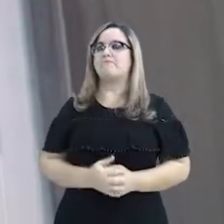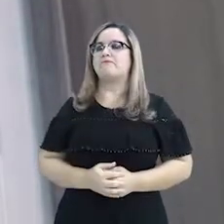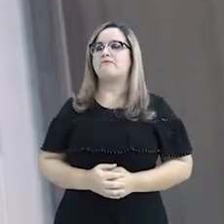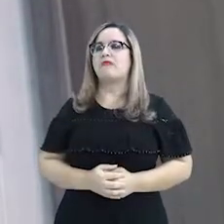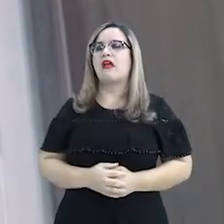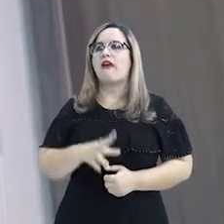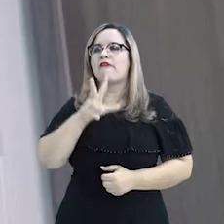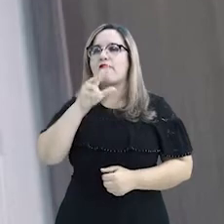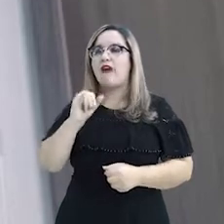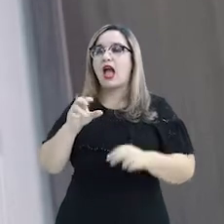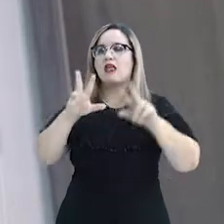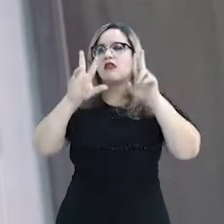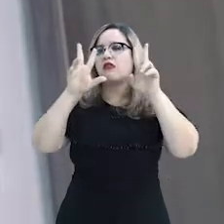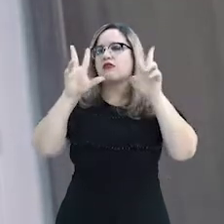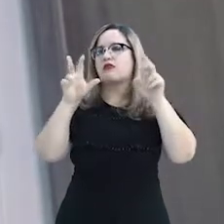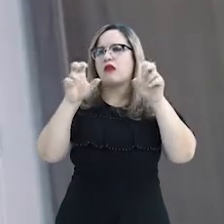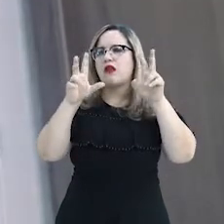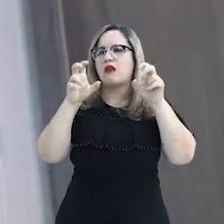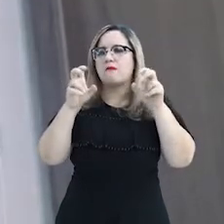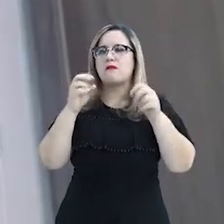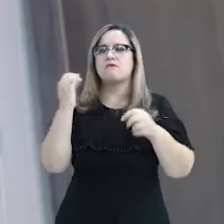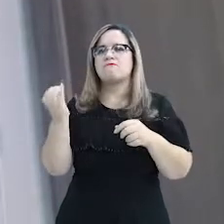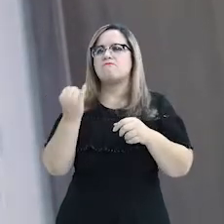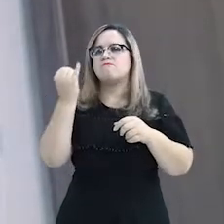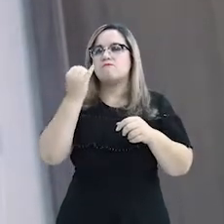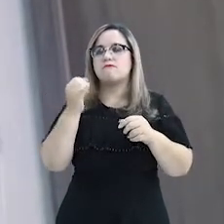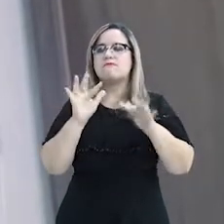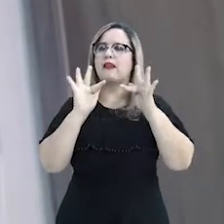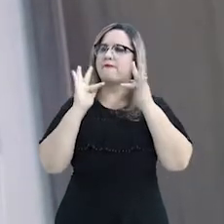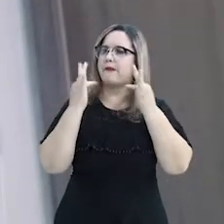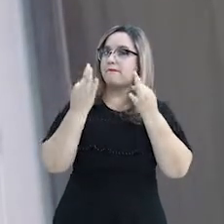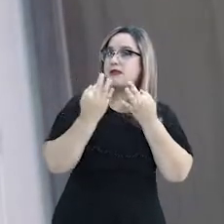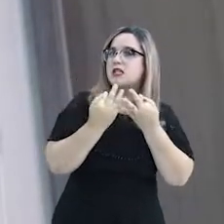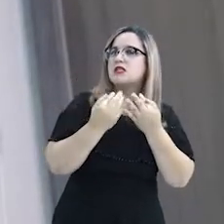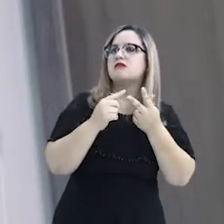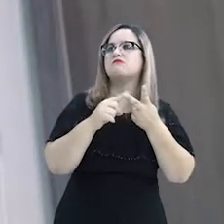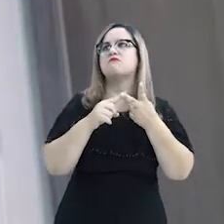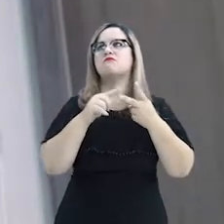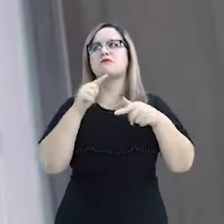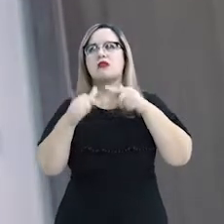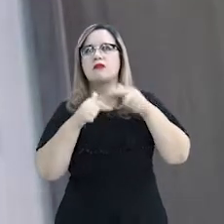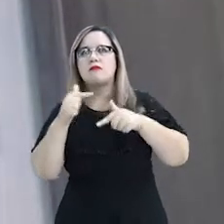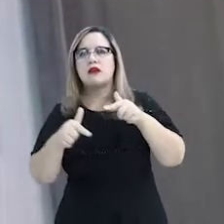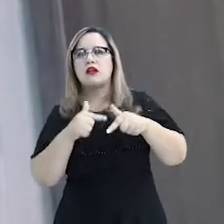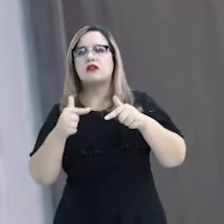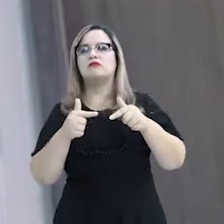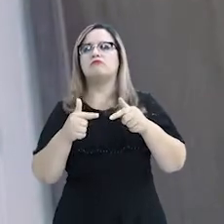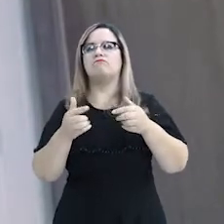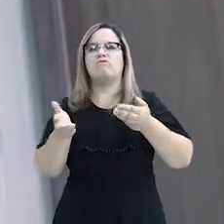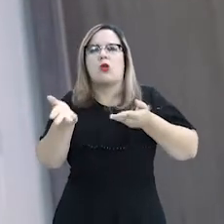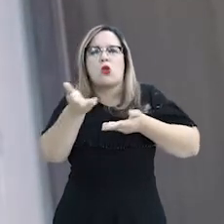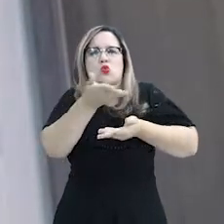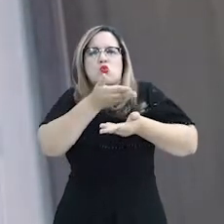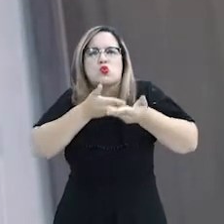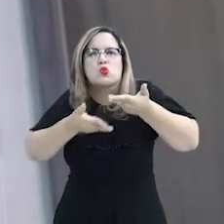Esses encontros levarão temas que versarão sobre família,